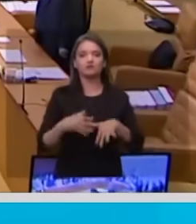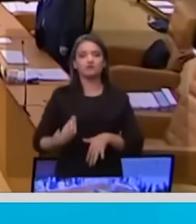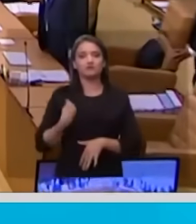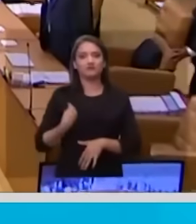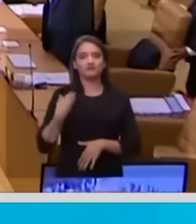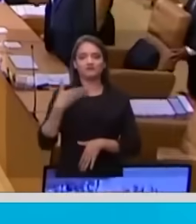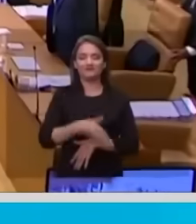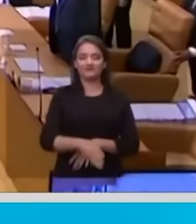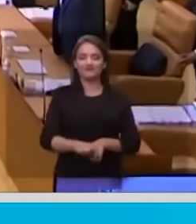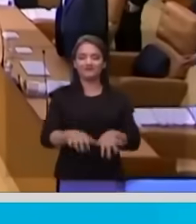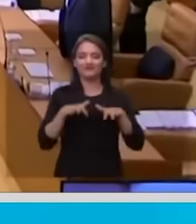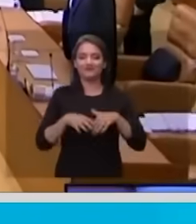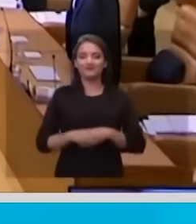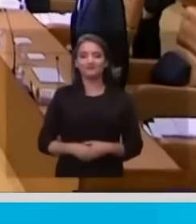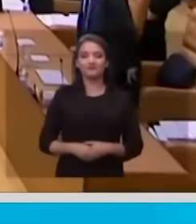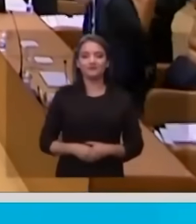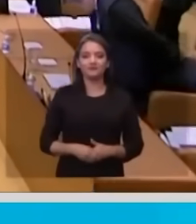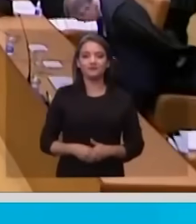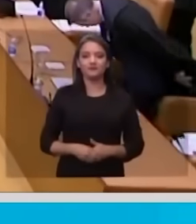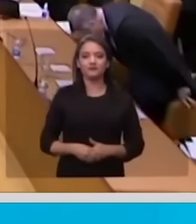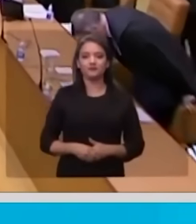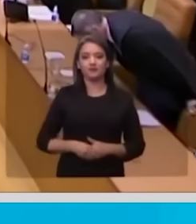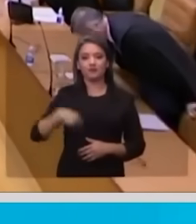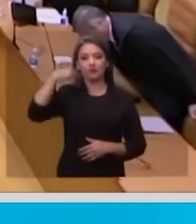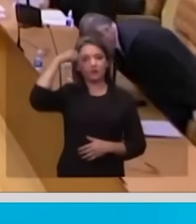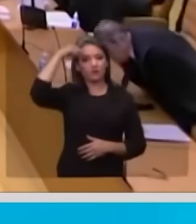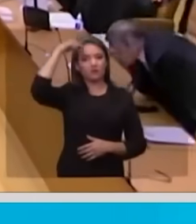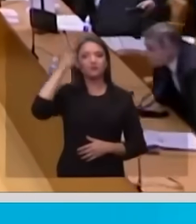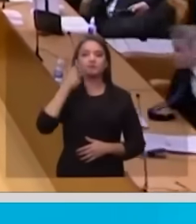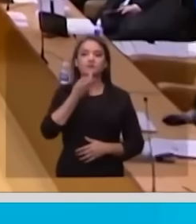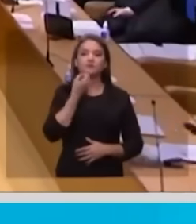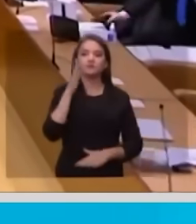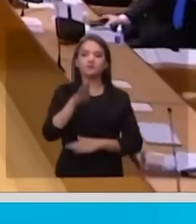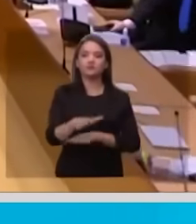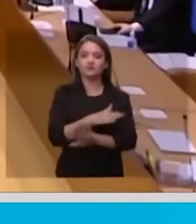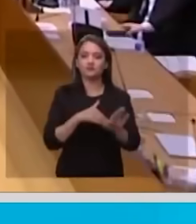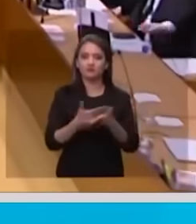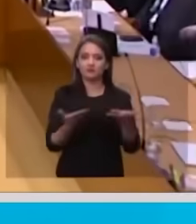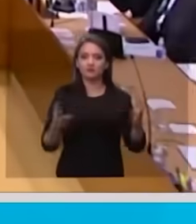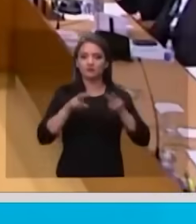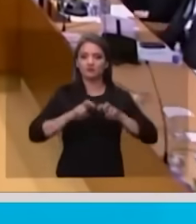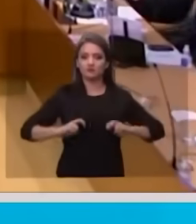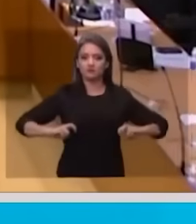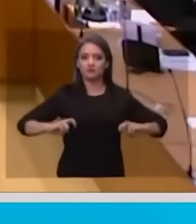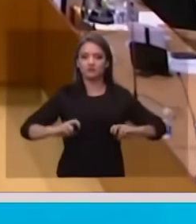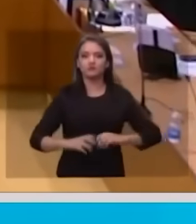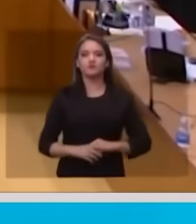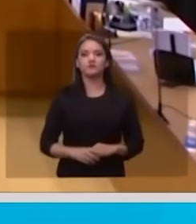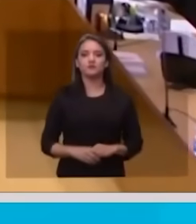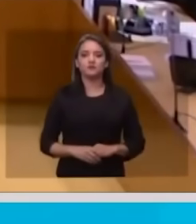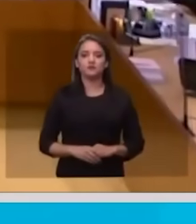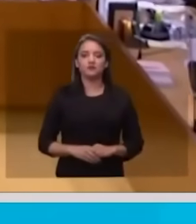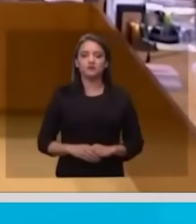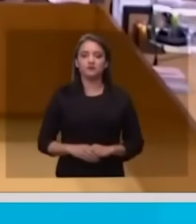vem será uma semana esvaziada aqui no Congresso Nacional. Se fosse ontem a votação, a oposição não